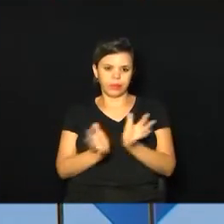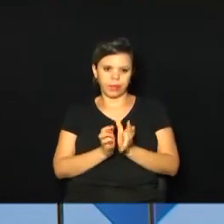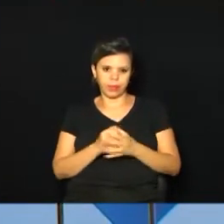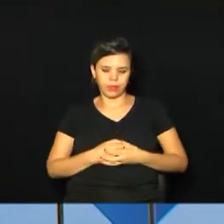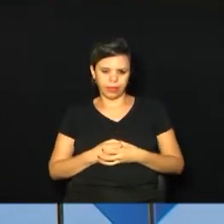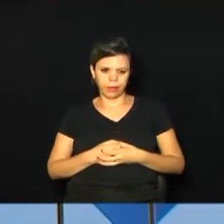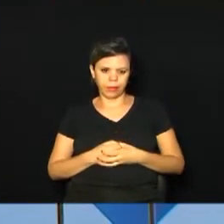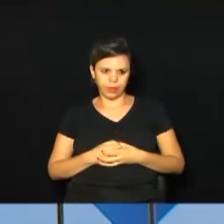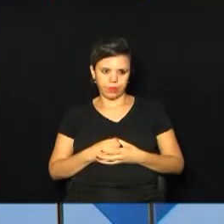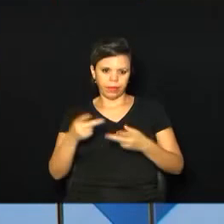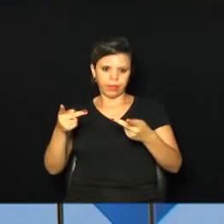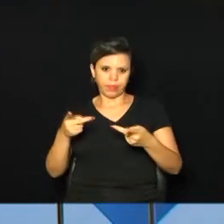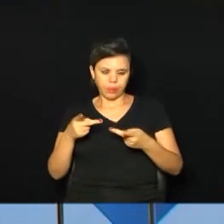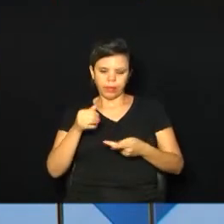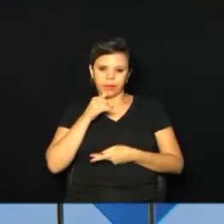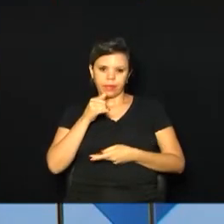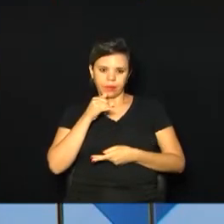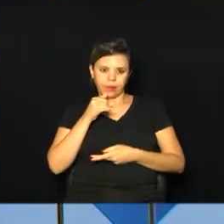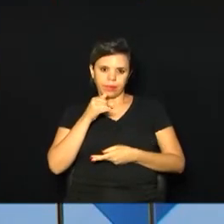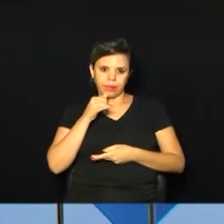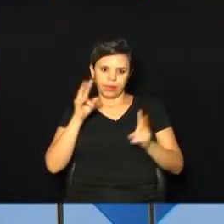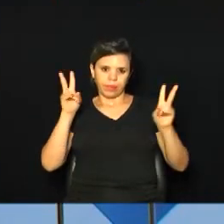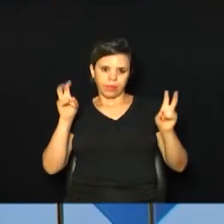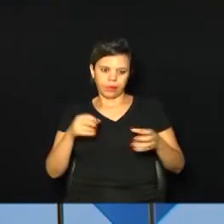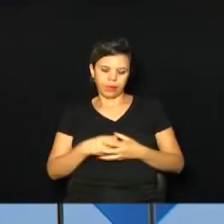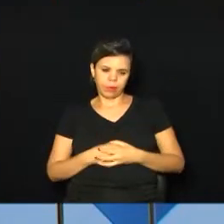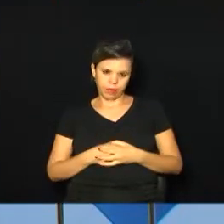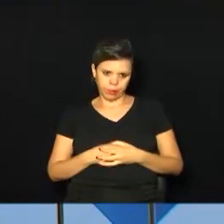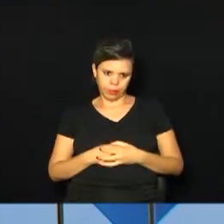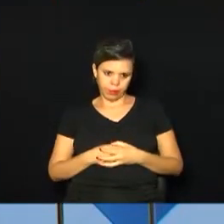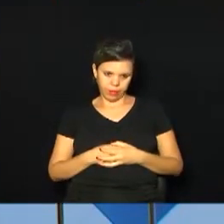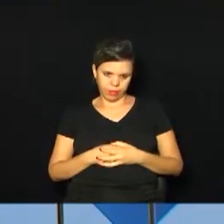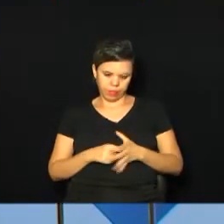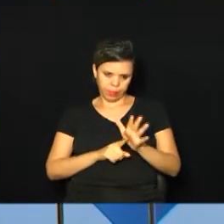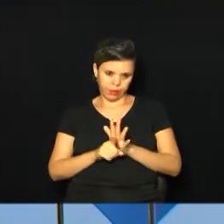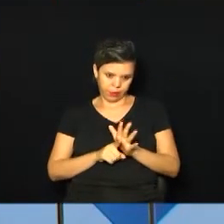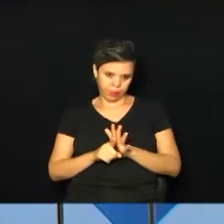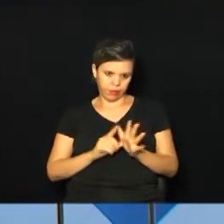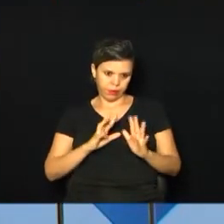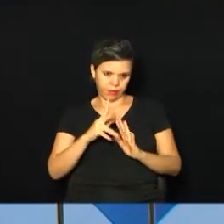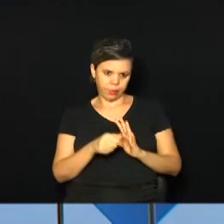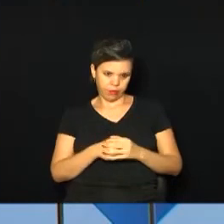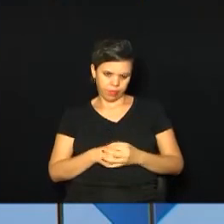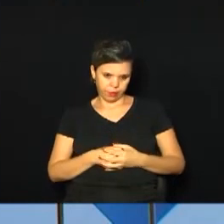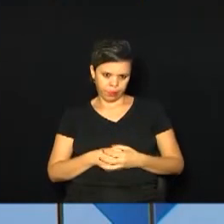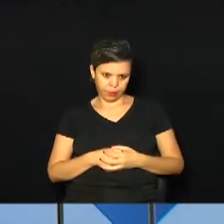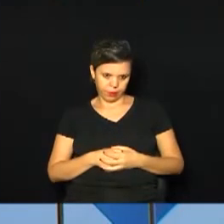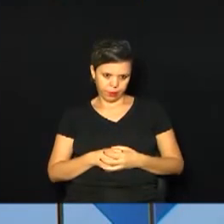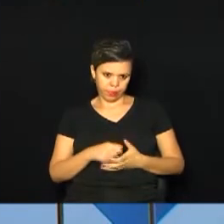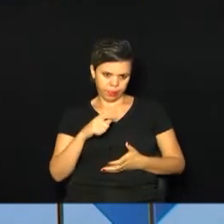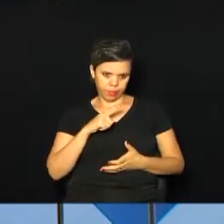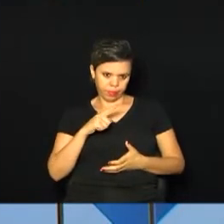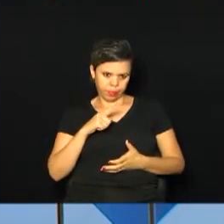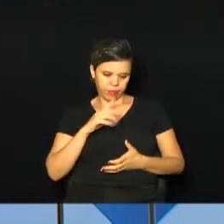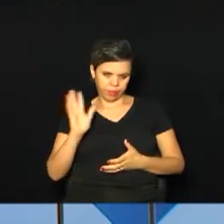permanente vai ser convocado, por exemplo, é um assunto uma comissão de estudo que fala de meio ambiente. E a gente tem a